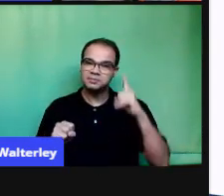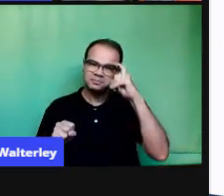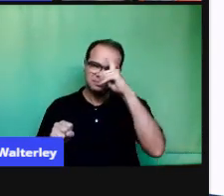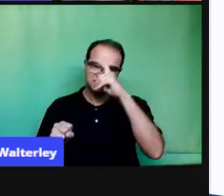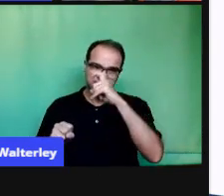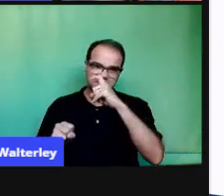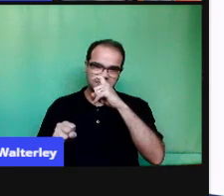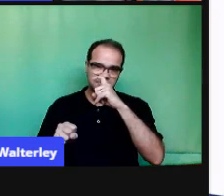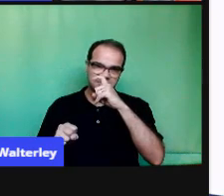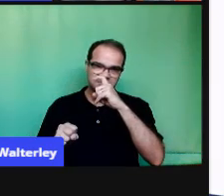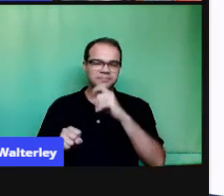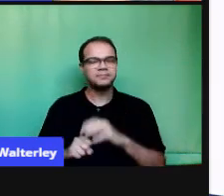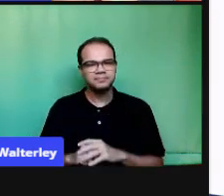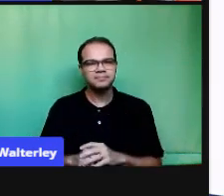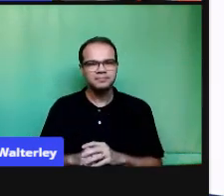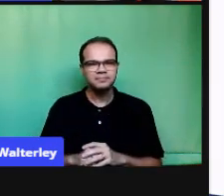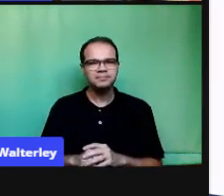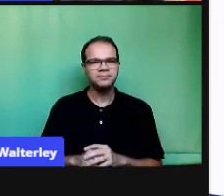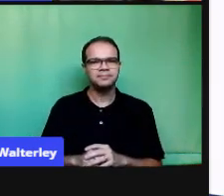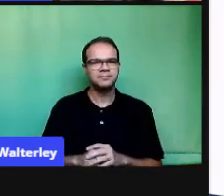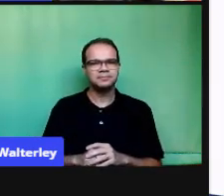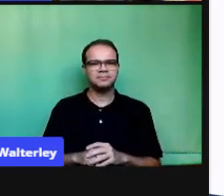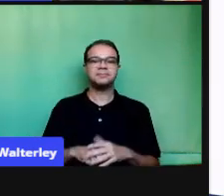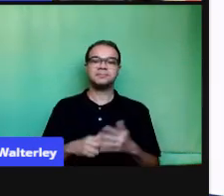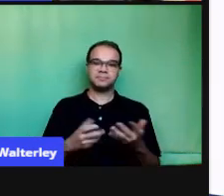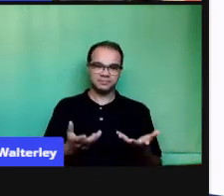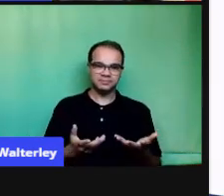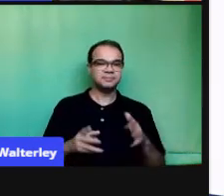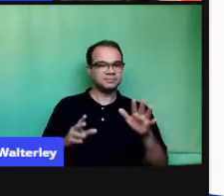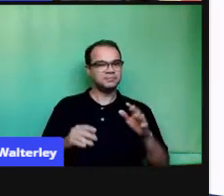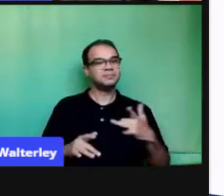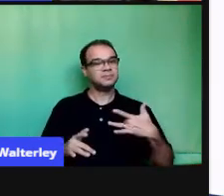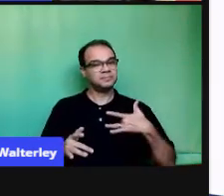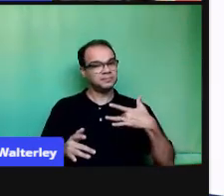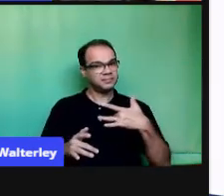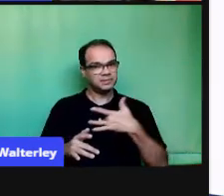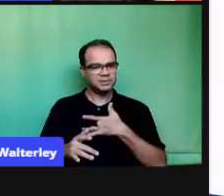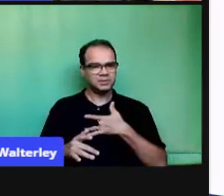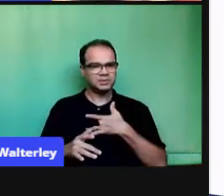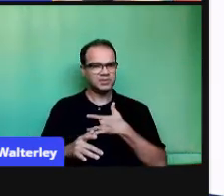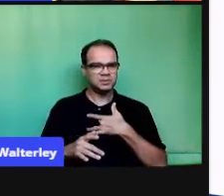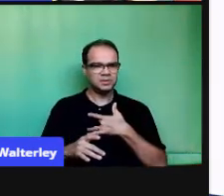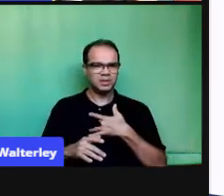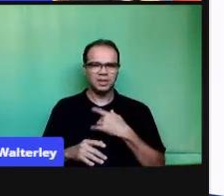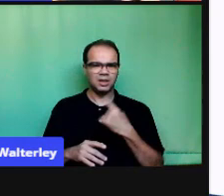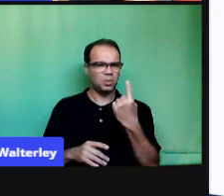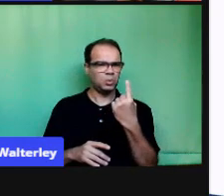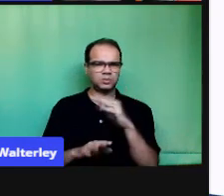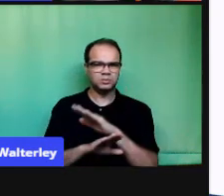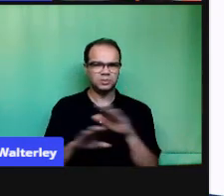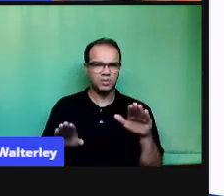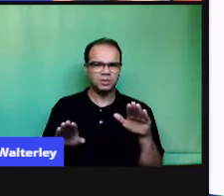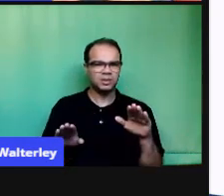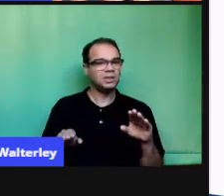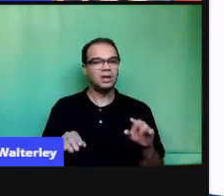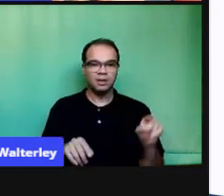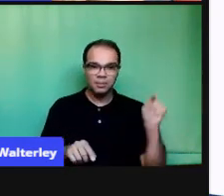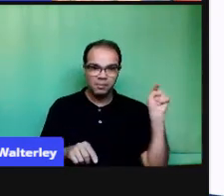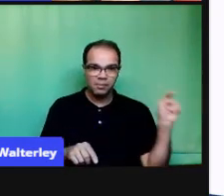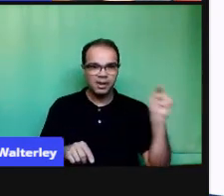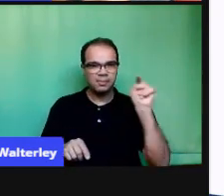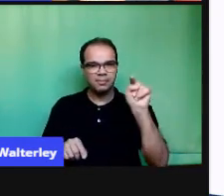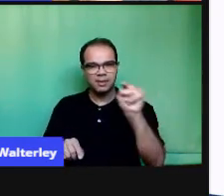portadores da doença. Então veja que a saúde ela não pode ser analisada como um contexto individual, né, e sim